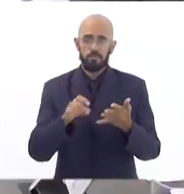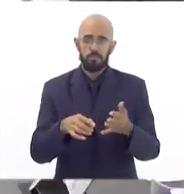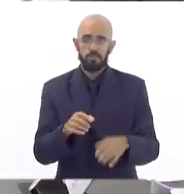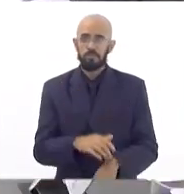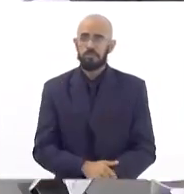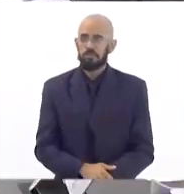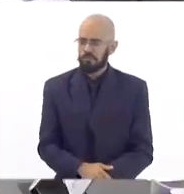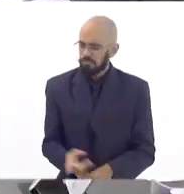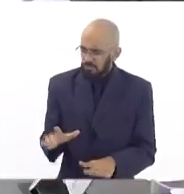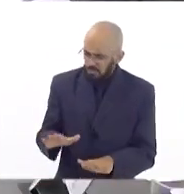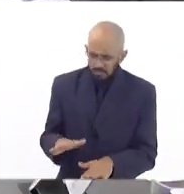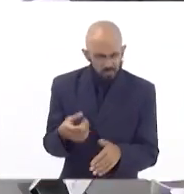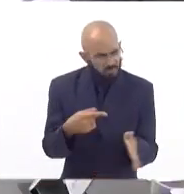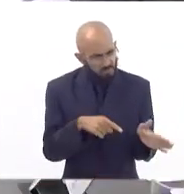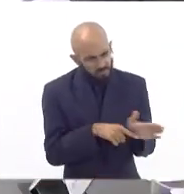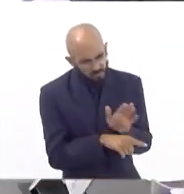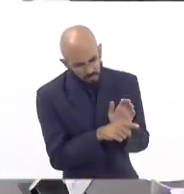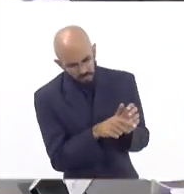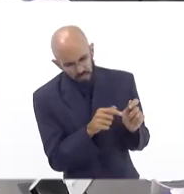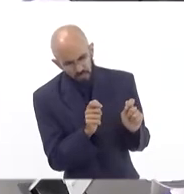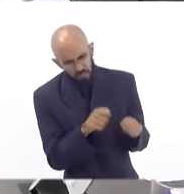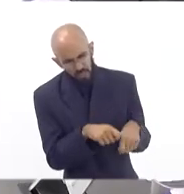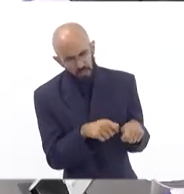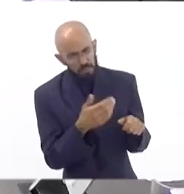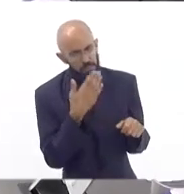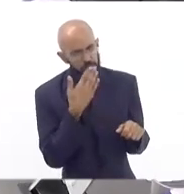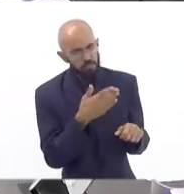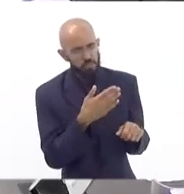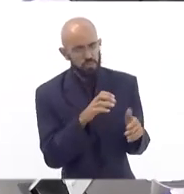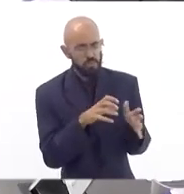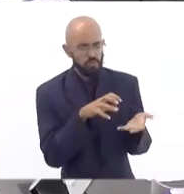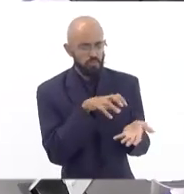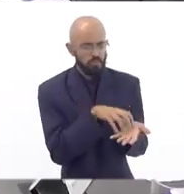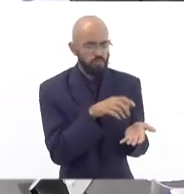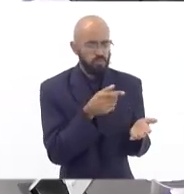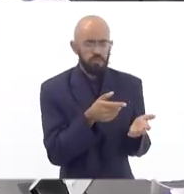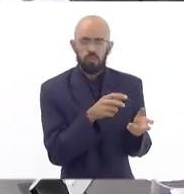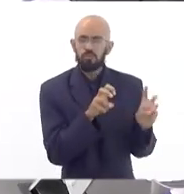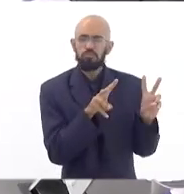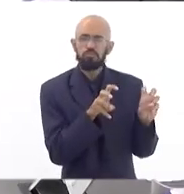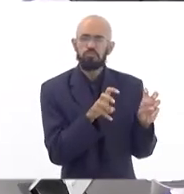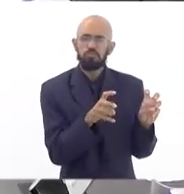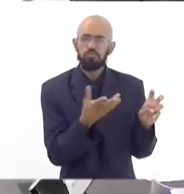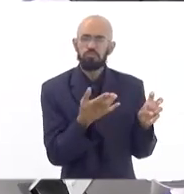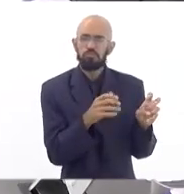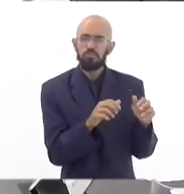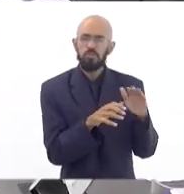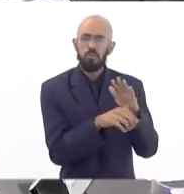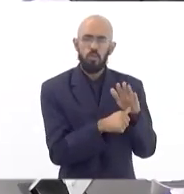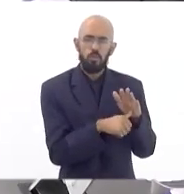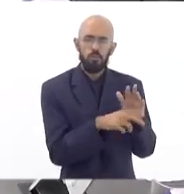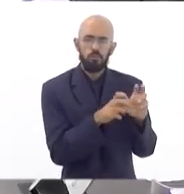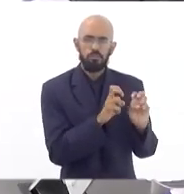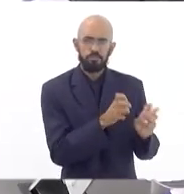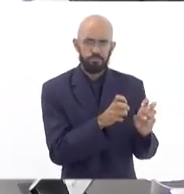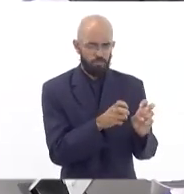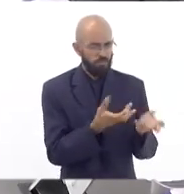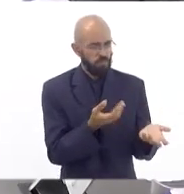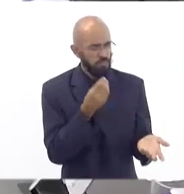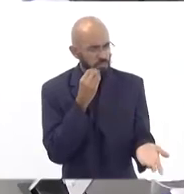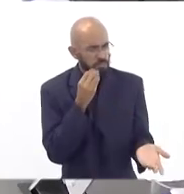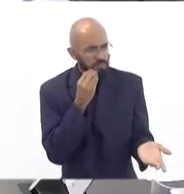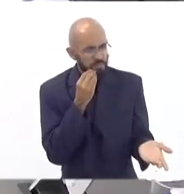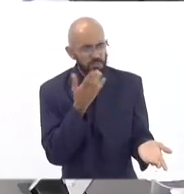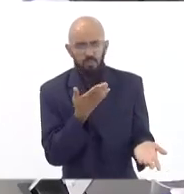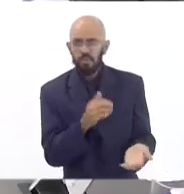poderia ter pelo menos uma categorização do tipo roubo ou furto de patrimônio Ferroviário lembramos dizer especificamente os cabos